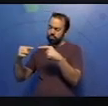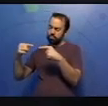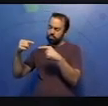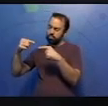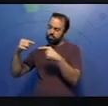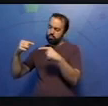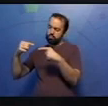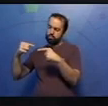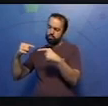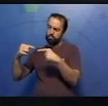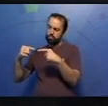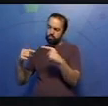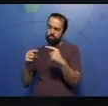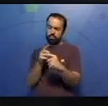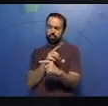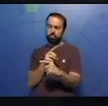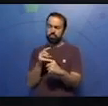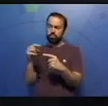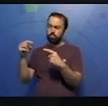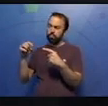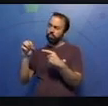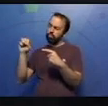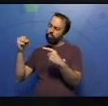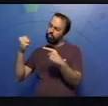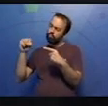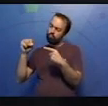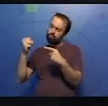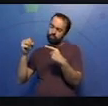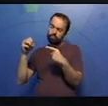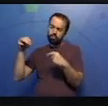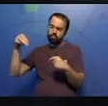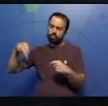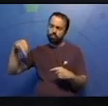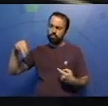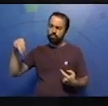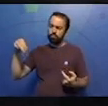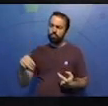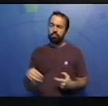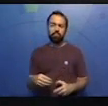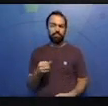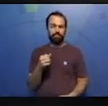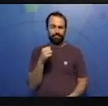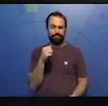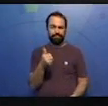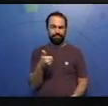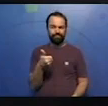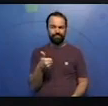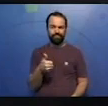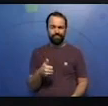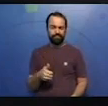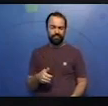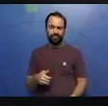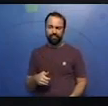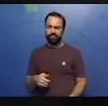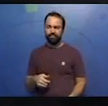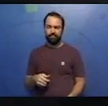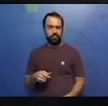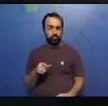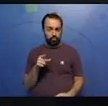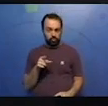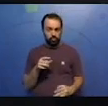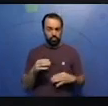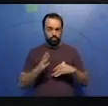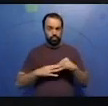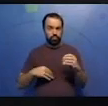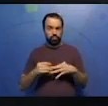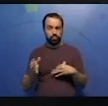são 10 horas e 8 minutos. Muito bem. Depois você treina no relógio